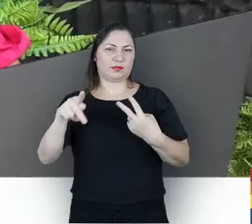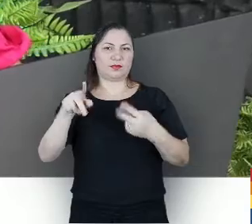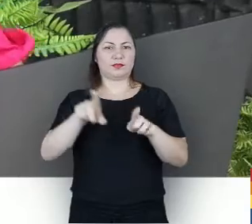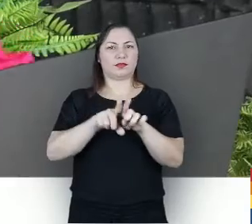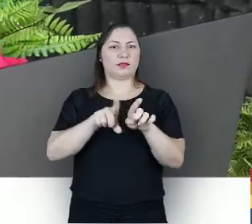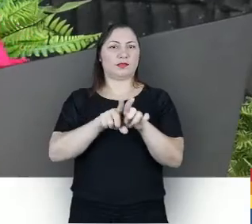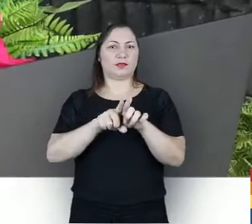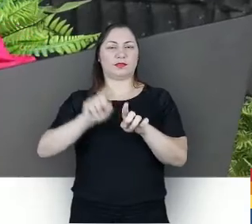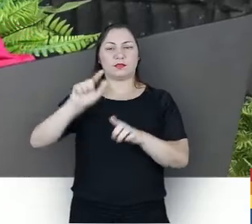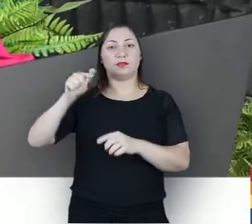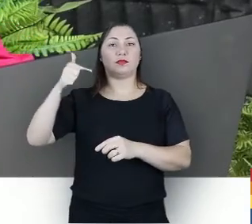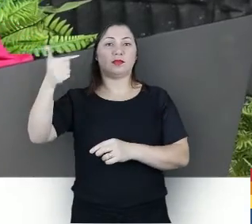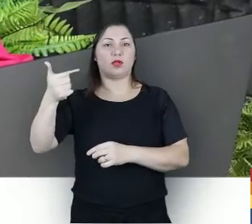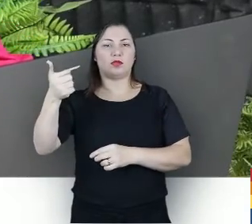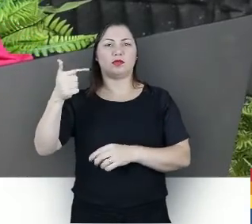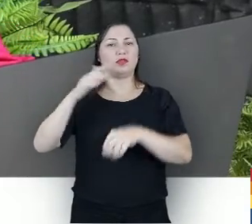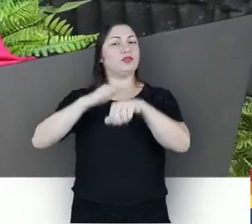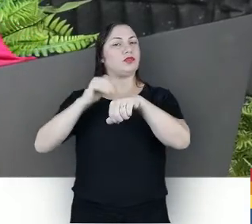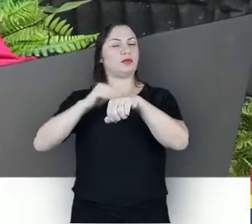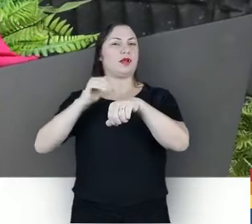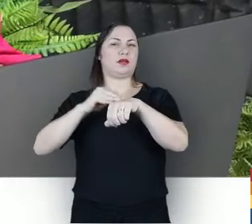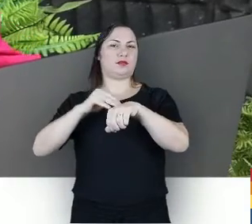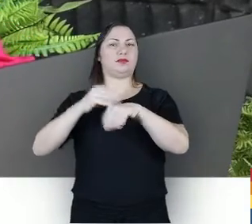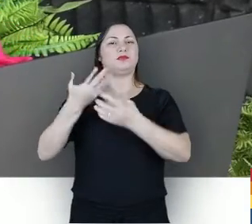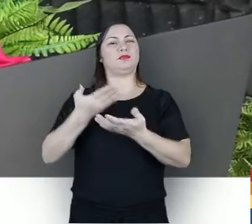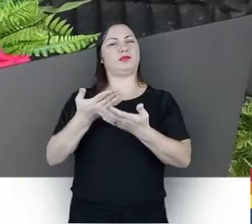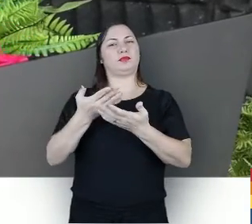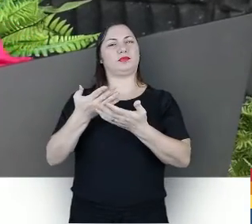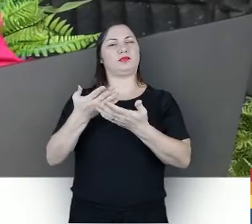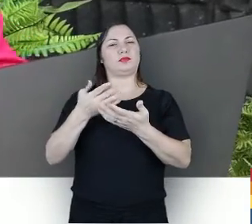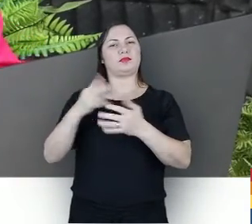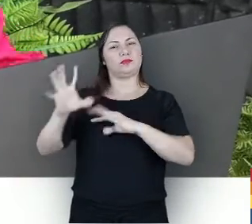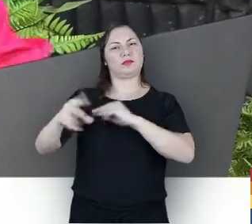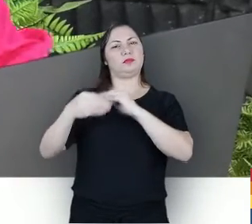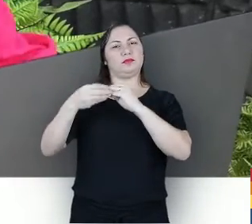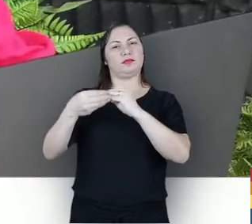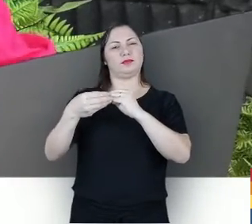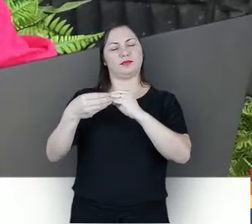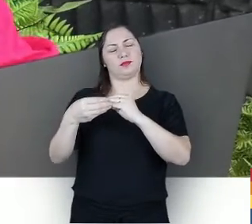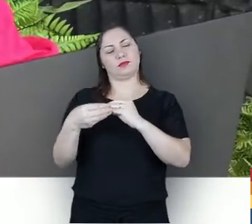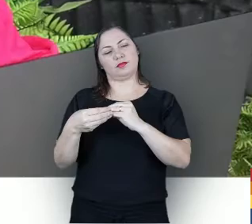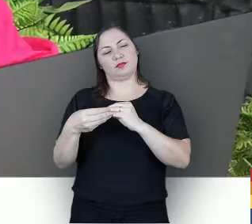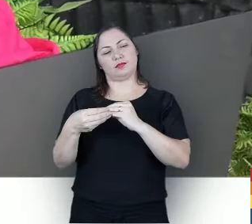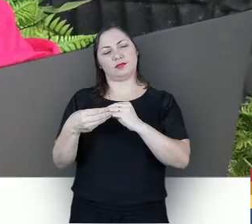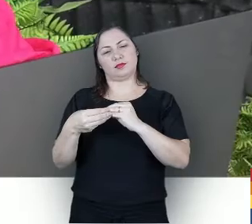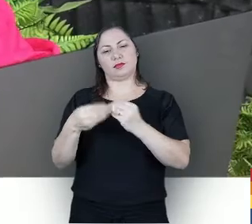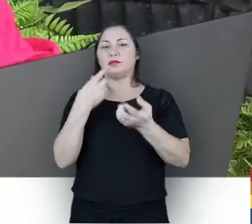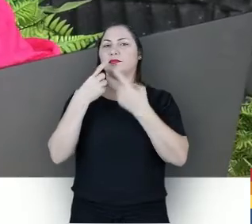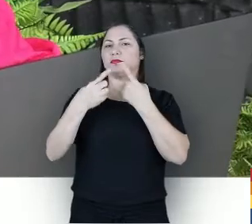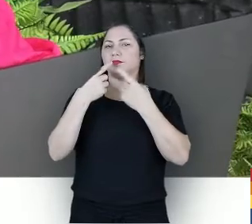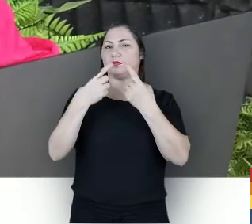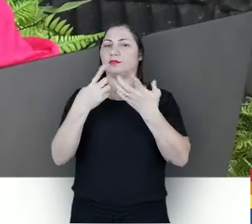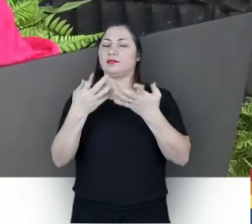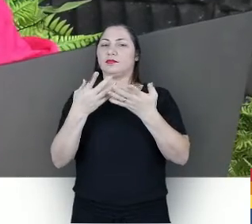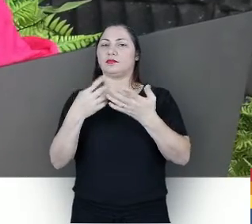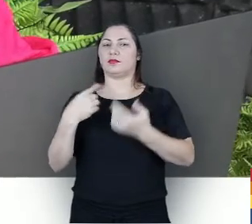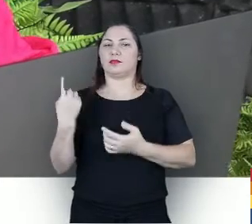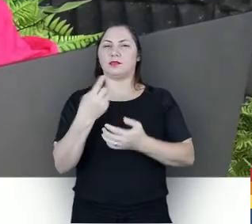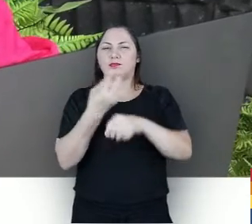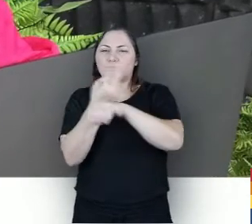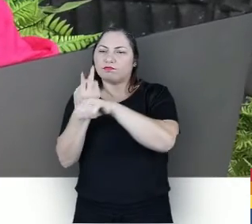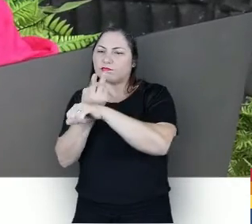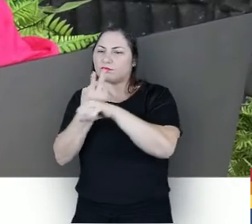buscar como foco pelo menos 2 objetivos, né? Que entre eles é identificar as relações entre as competências gerais,